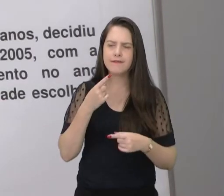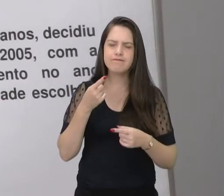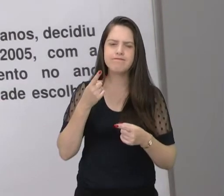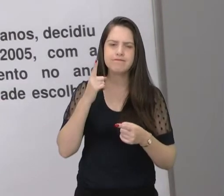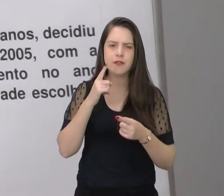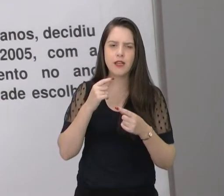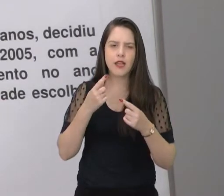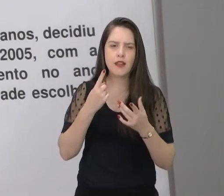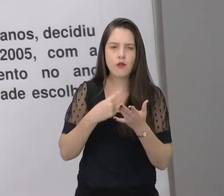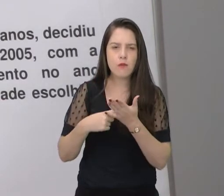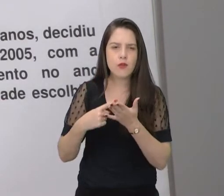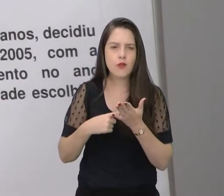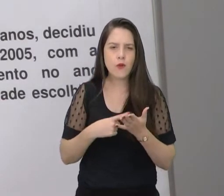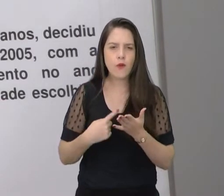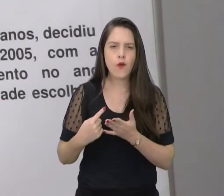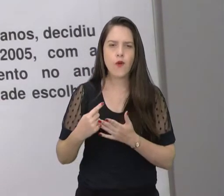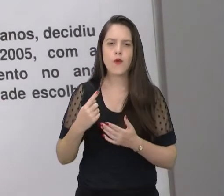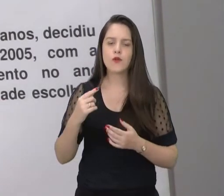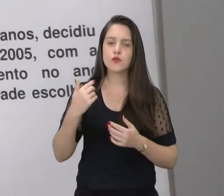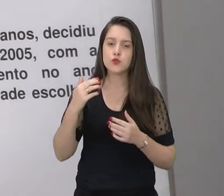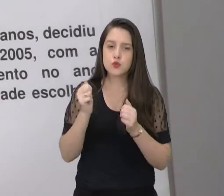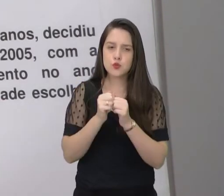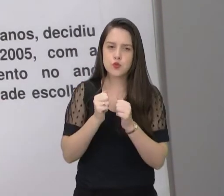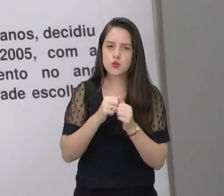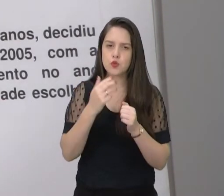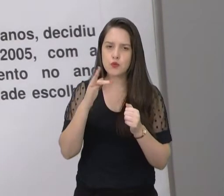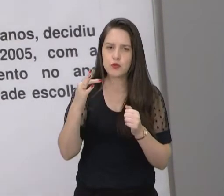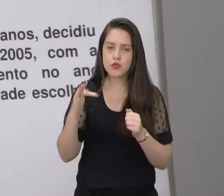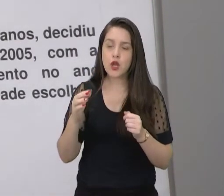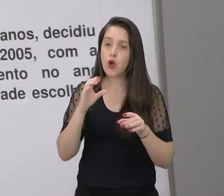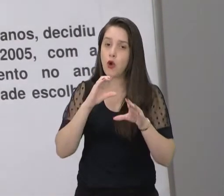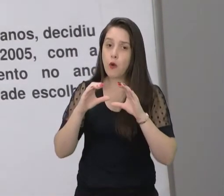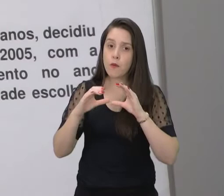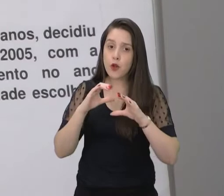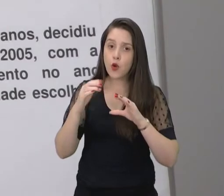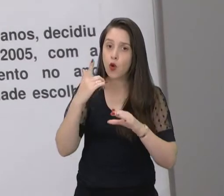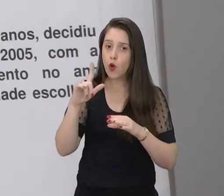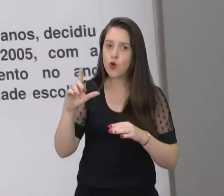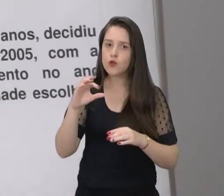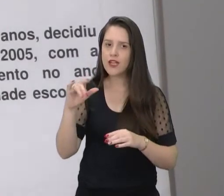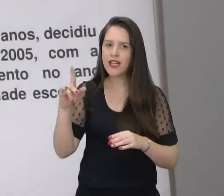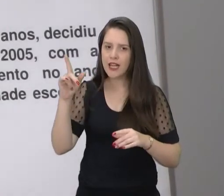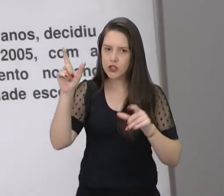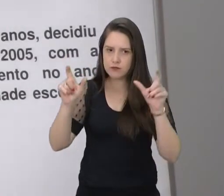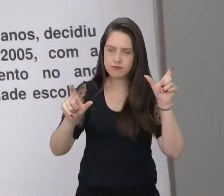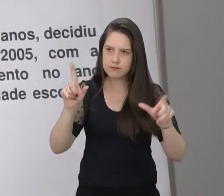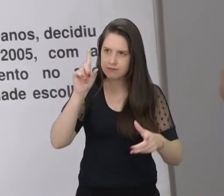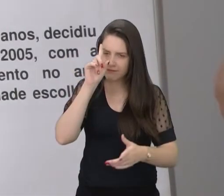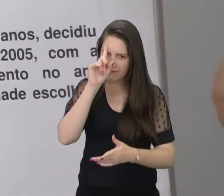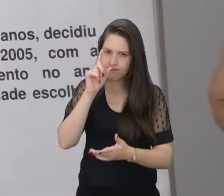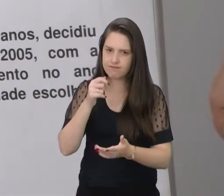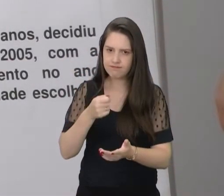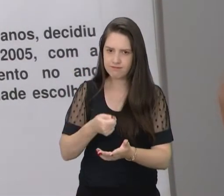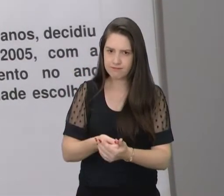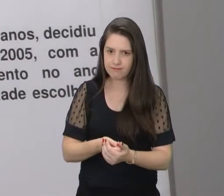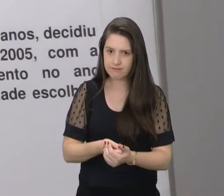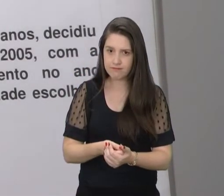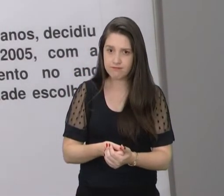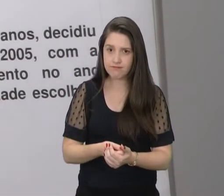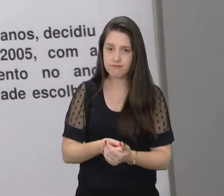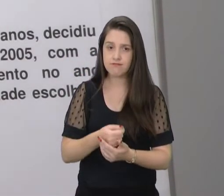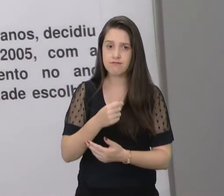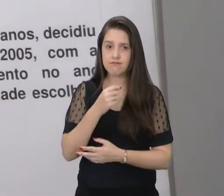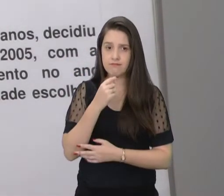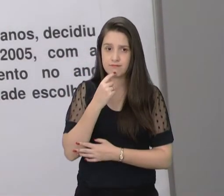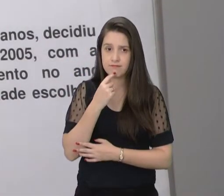dívidas com seus fornecedores e optou por comunicar todos os clientes dessa decisão. Parece um triste fim. Um fim ruim,